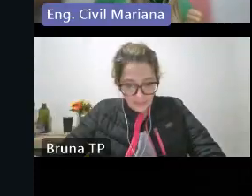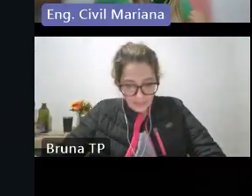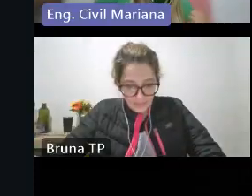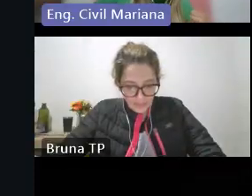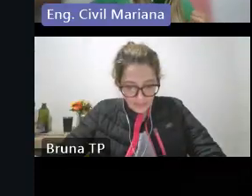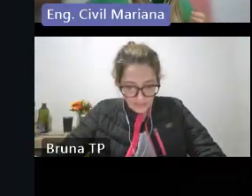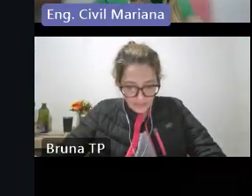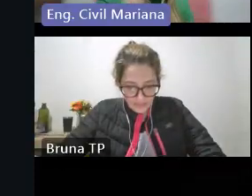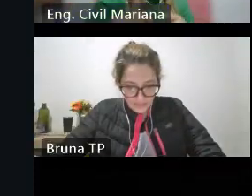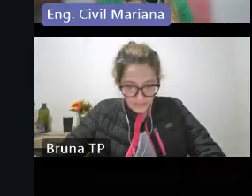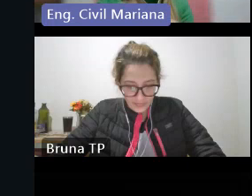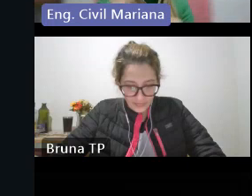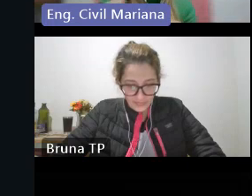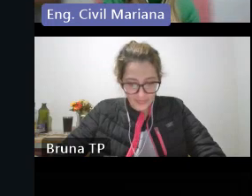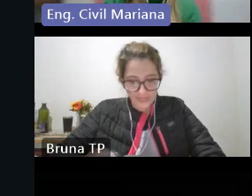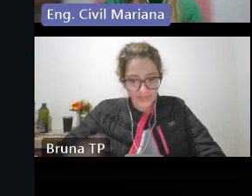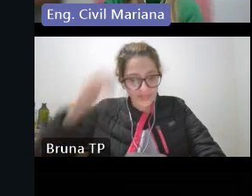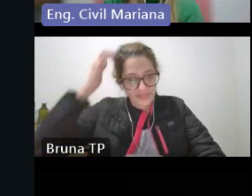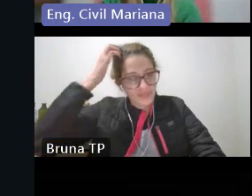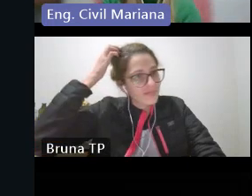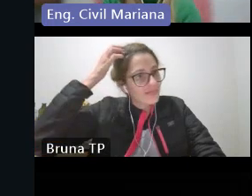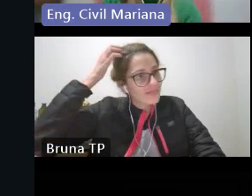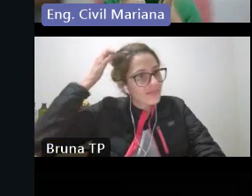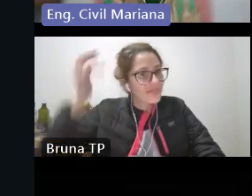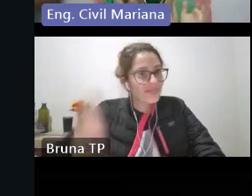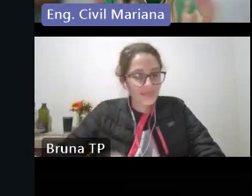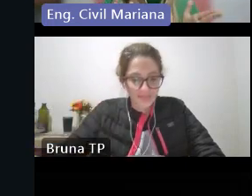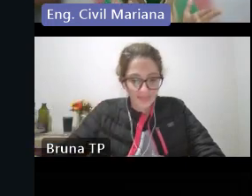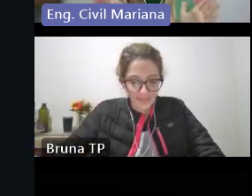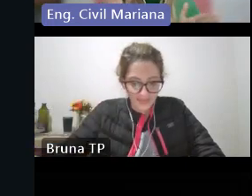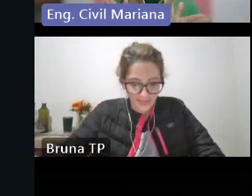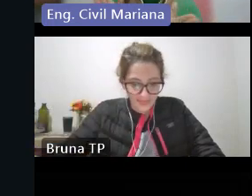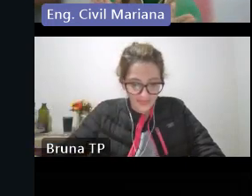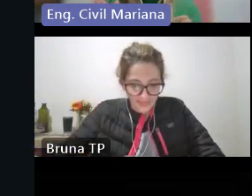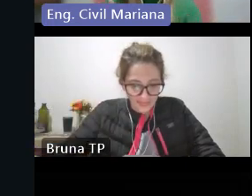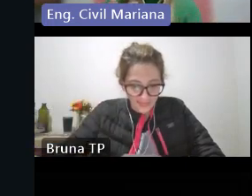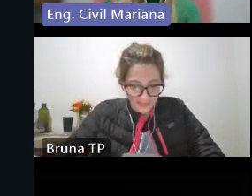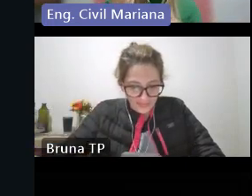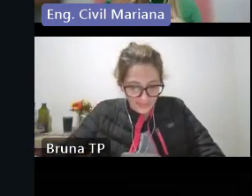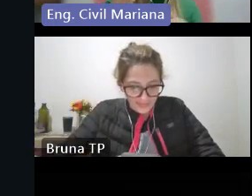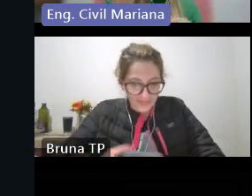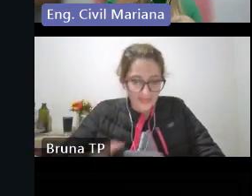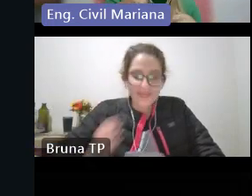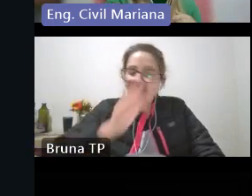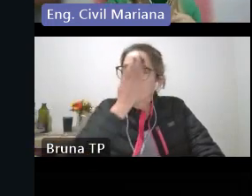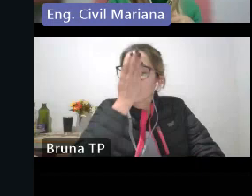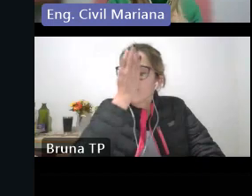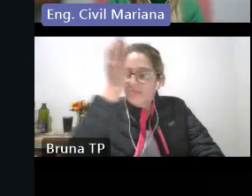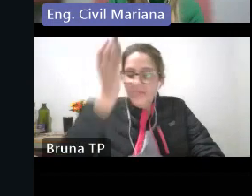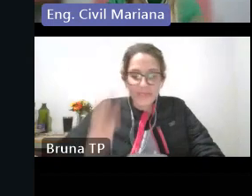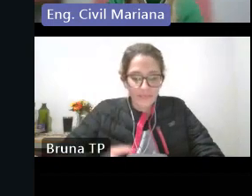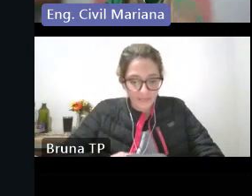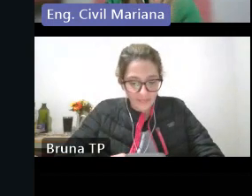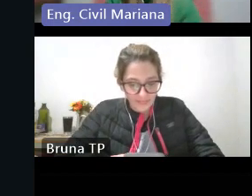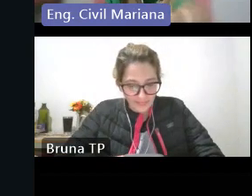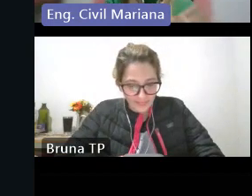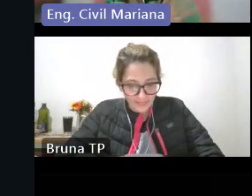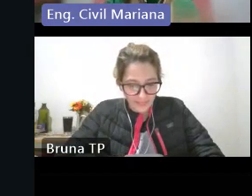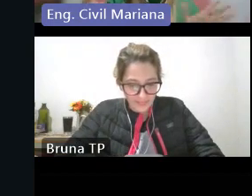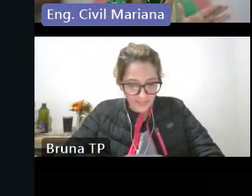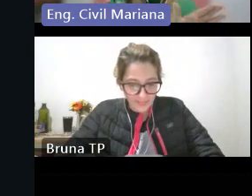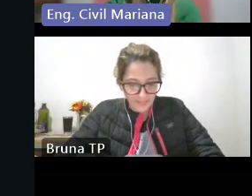até 50 metros, que é de rolinho. Nós temos a trena pequena de 5 metros e nós temos a trena laser.